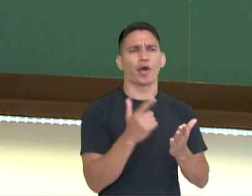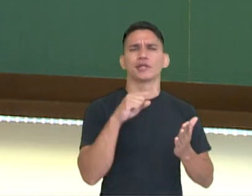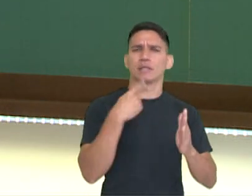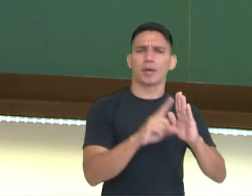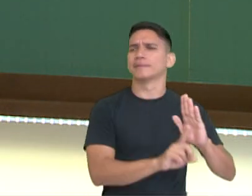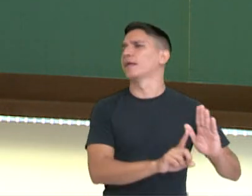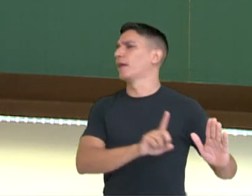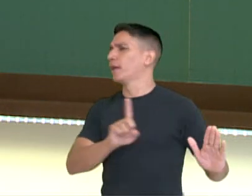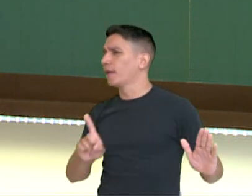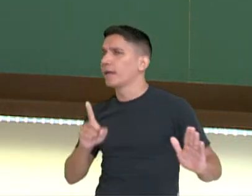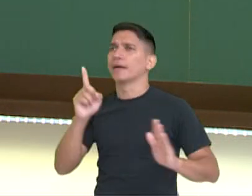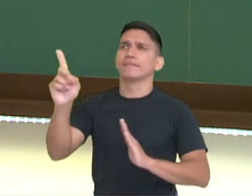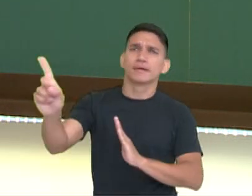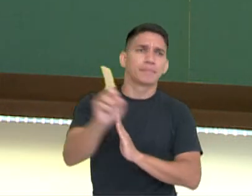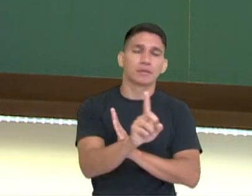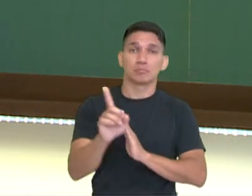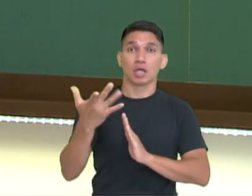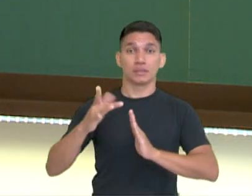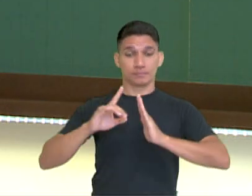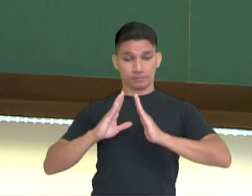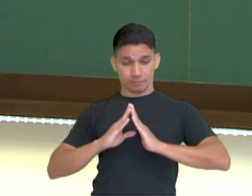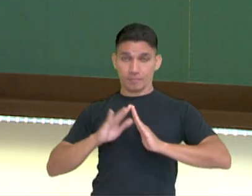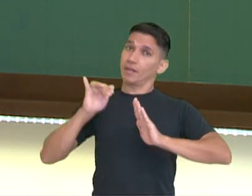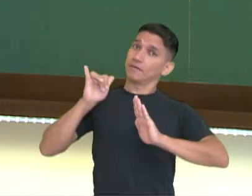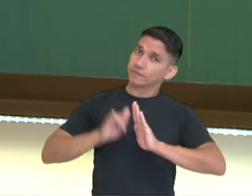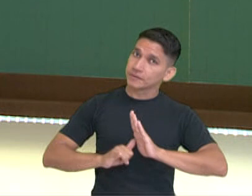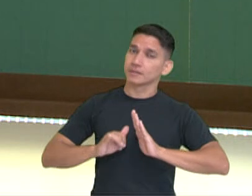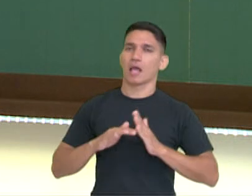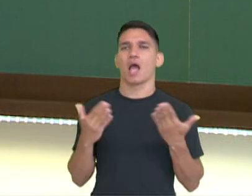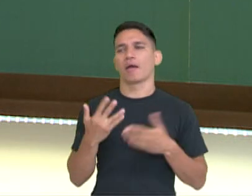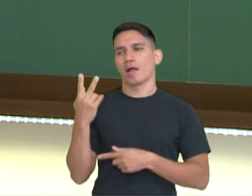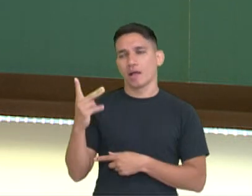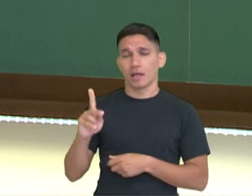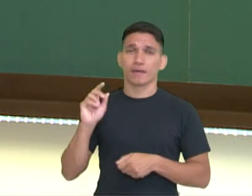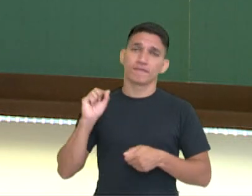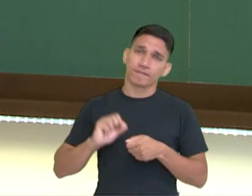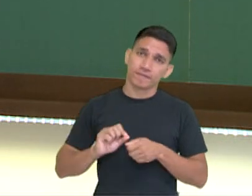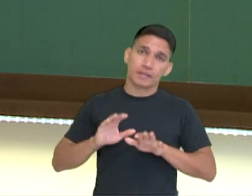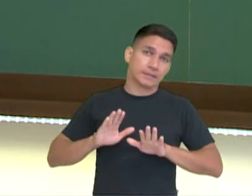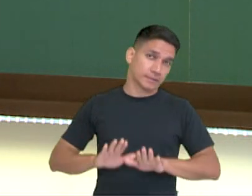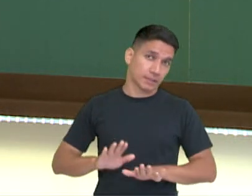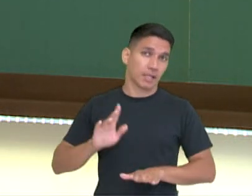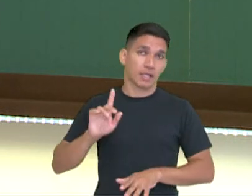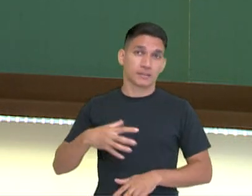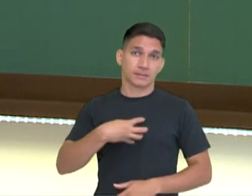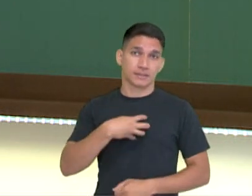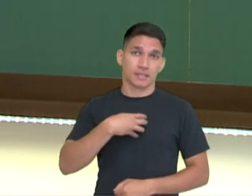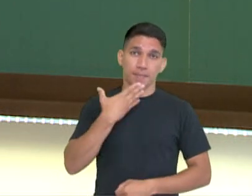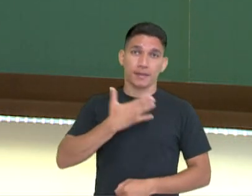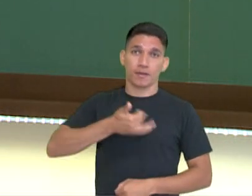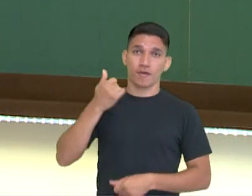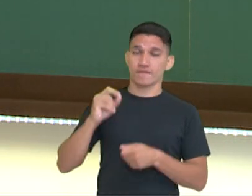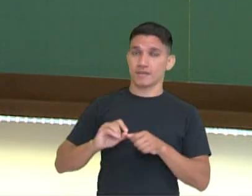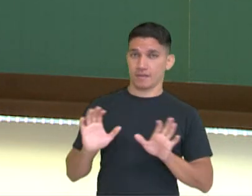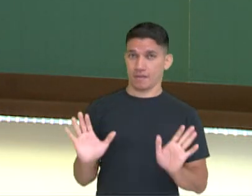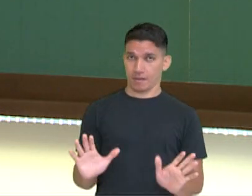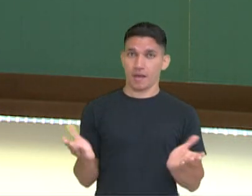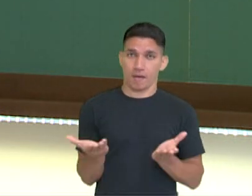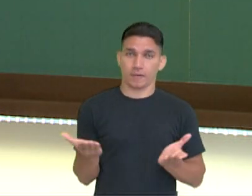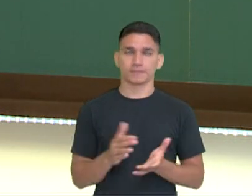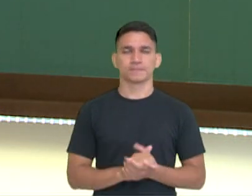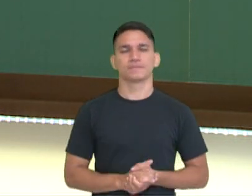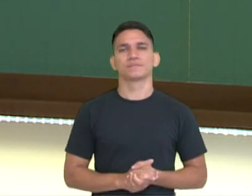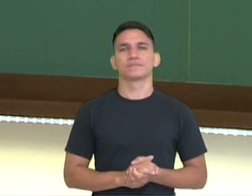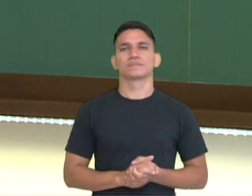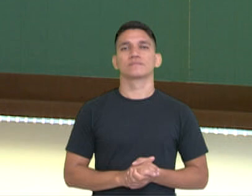Agora ela fica em casa e ela tem que passar todo o tempo em casa, porque isso é o melhor a se fazer nesse momento.